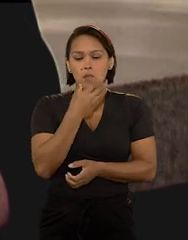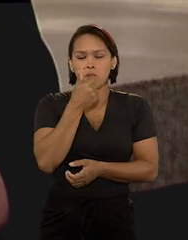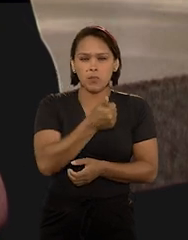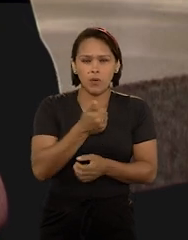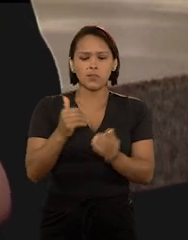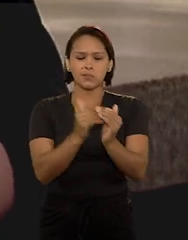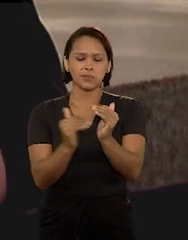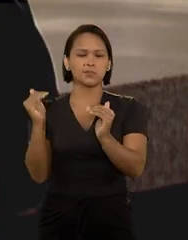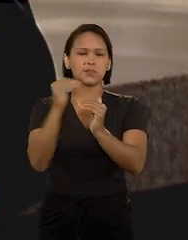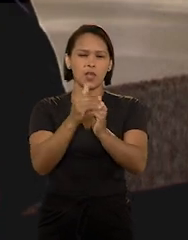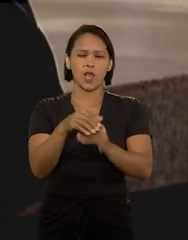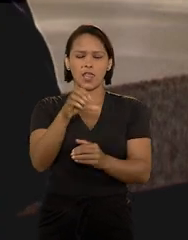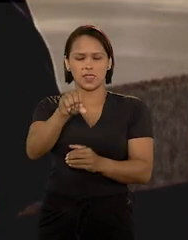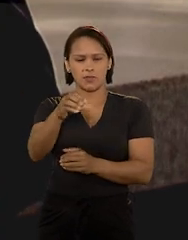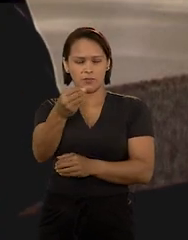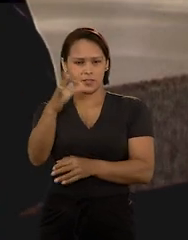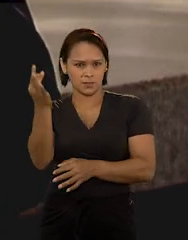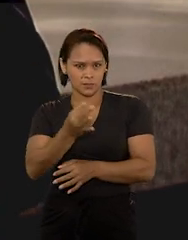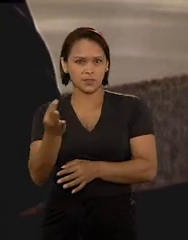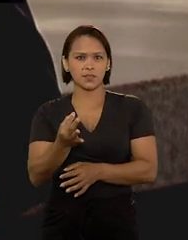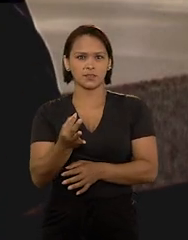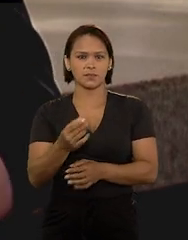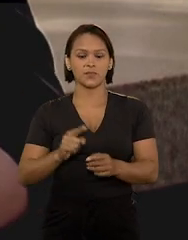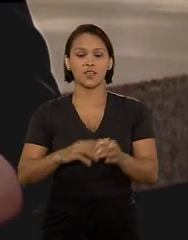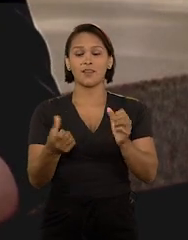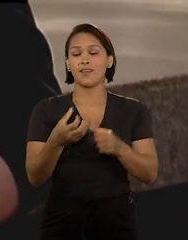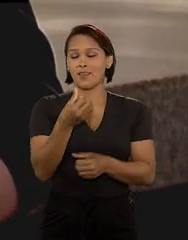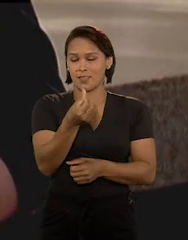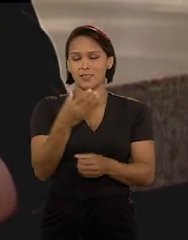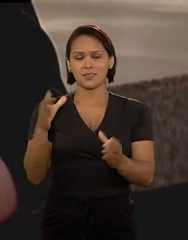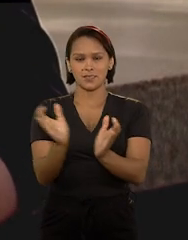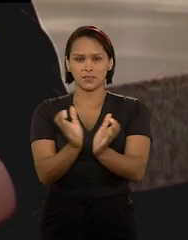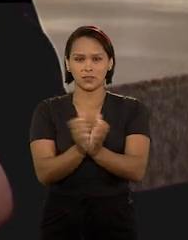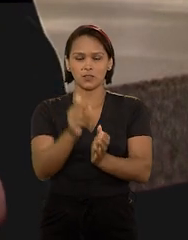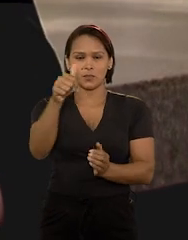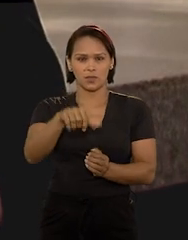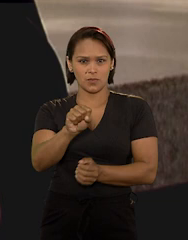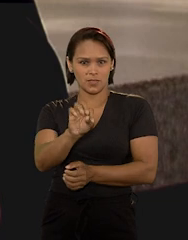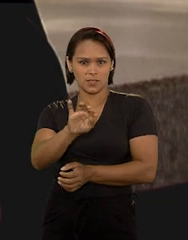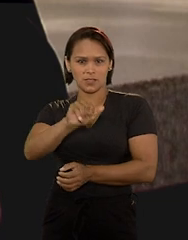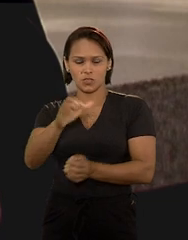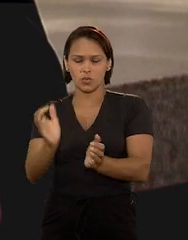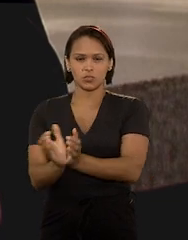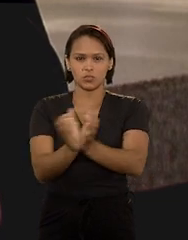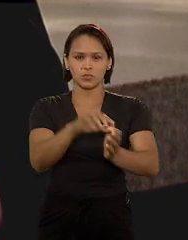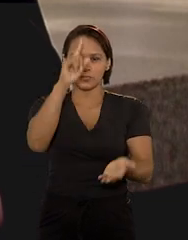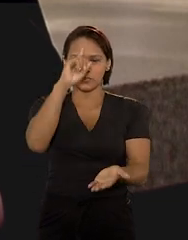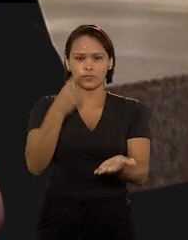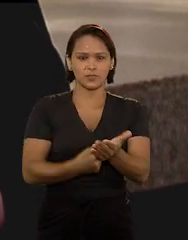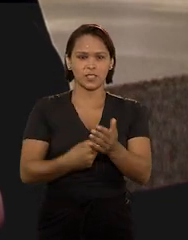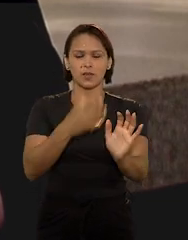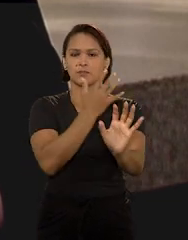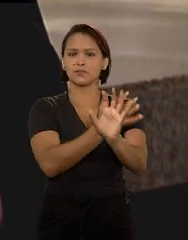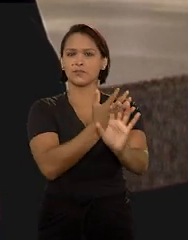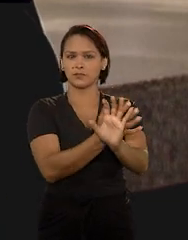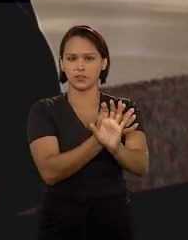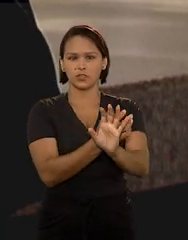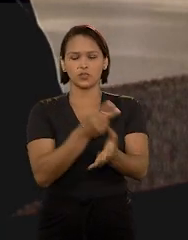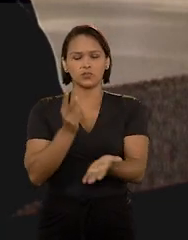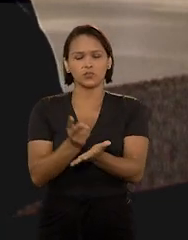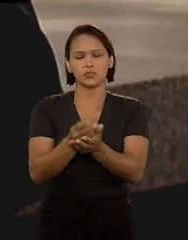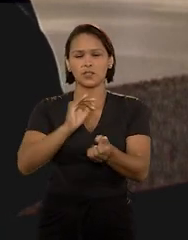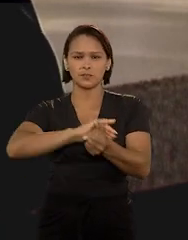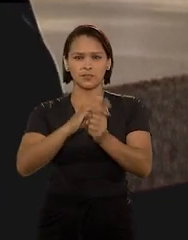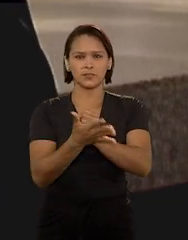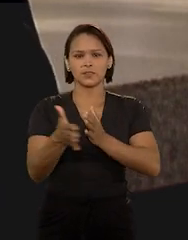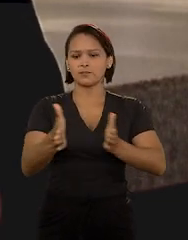benefícios do tratamento superiores a 90%. E na sexta turma do STJ, o colegiado decidiu que a realização de audiência por vídeo